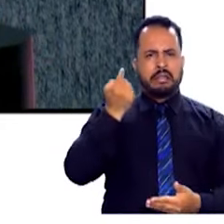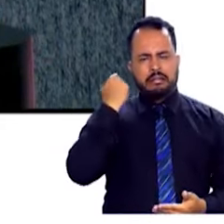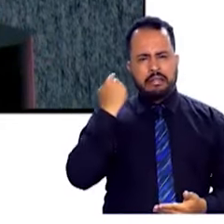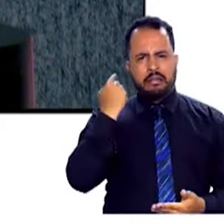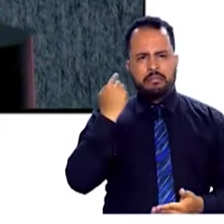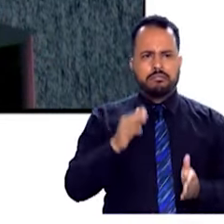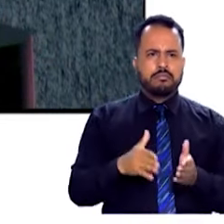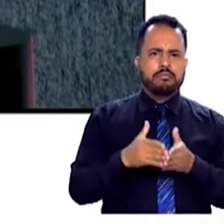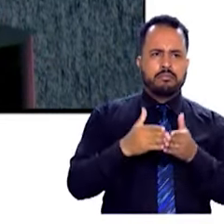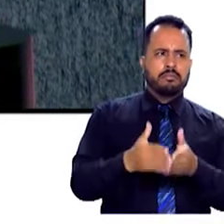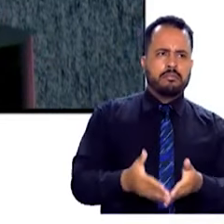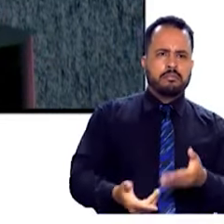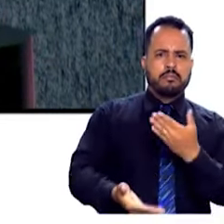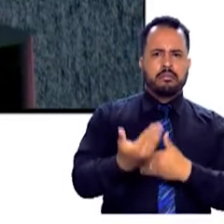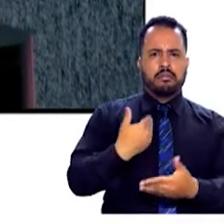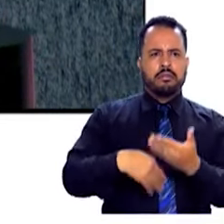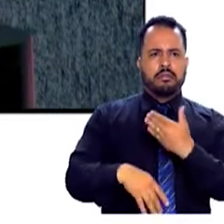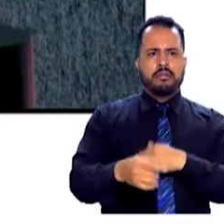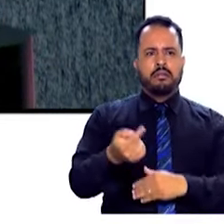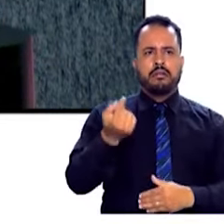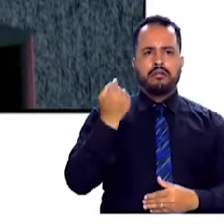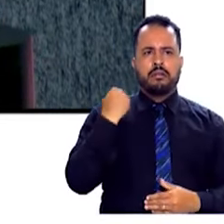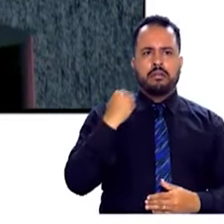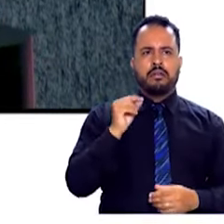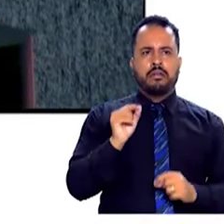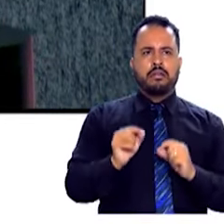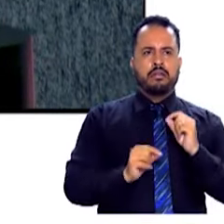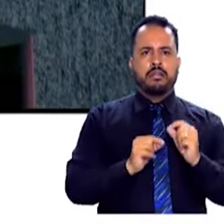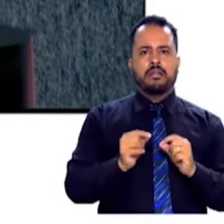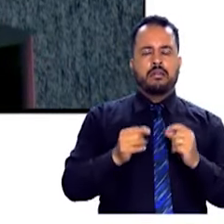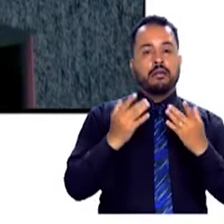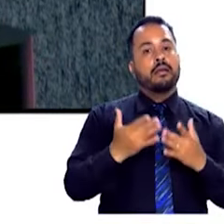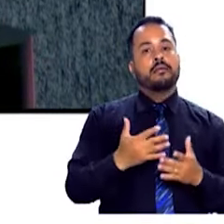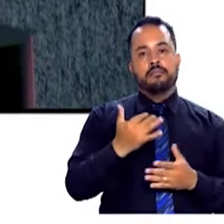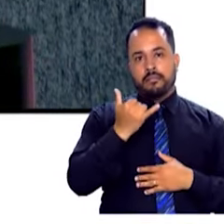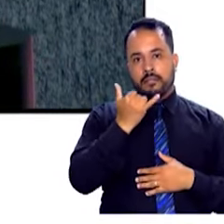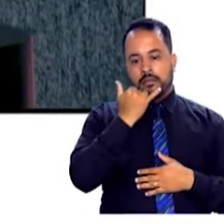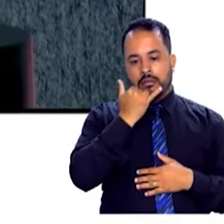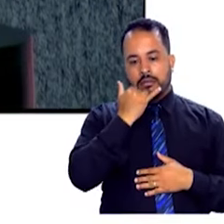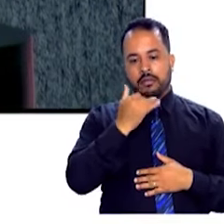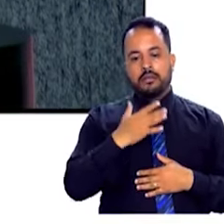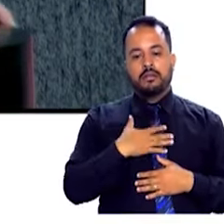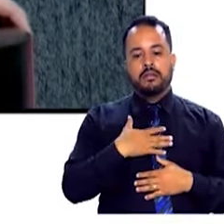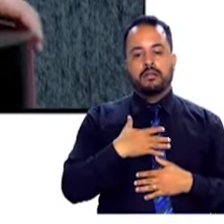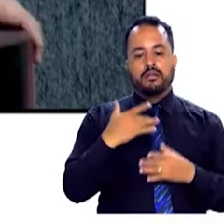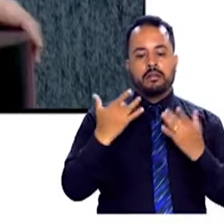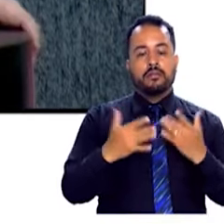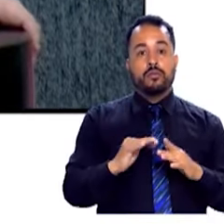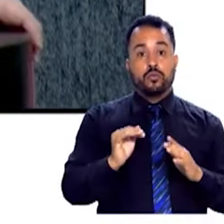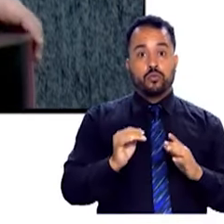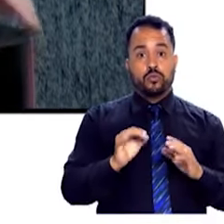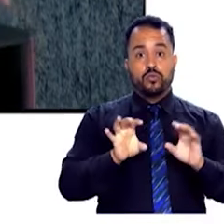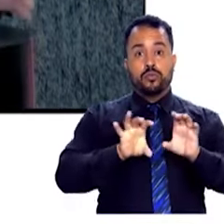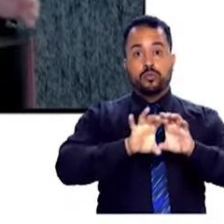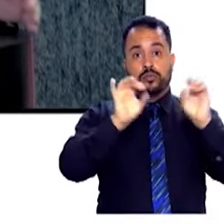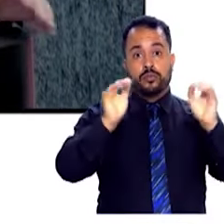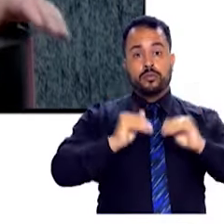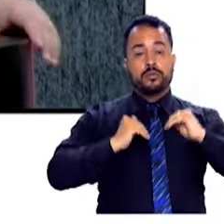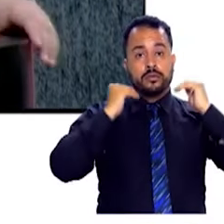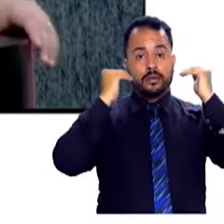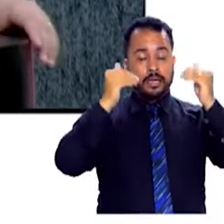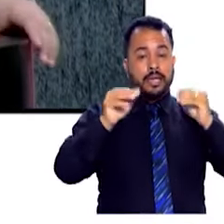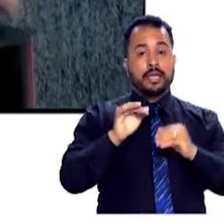passado Fitz Geraldo vai me perdoar o Superior Tribunal de Justiça A